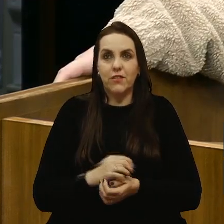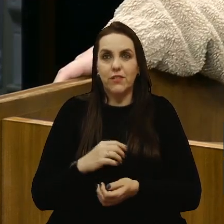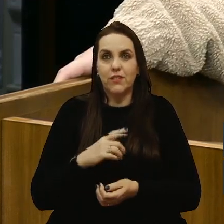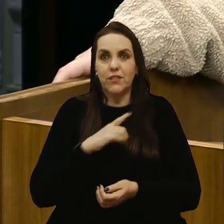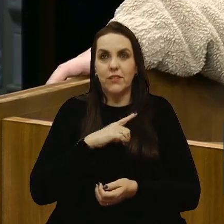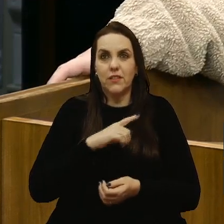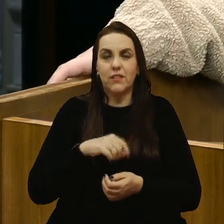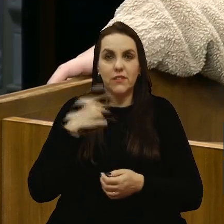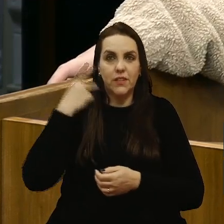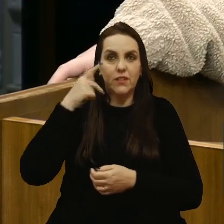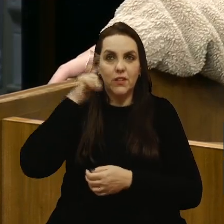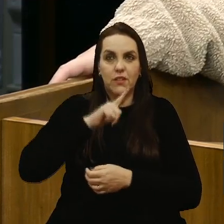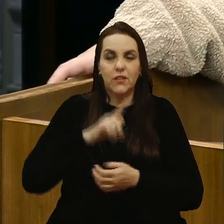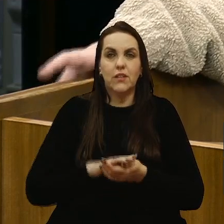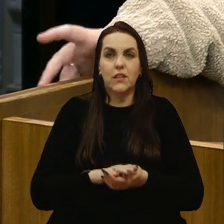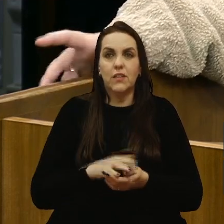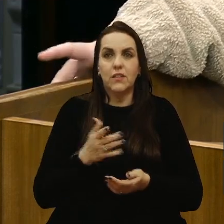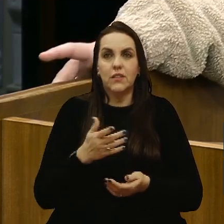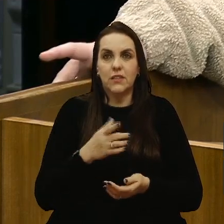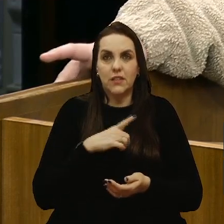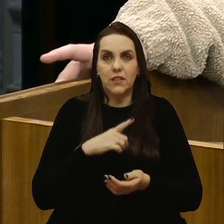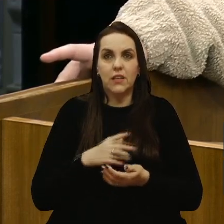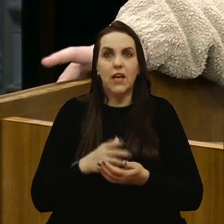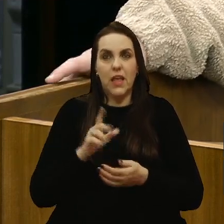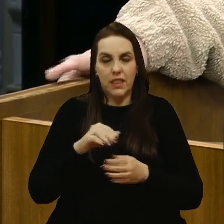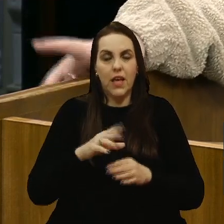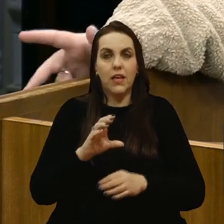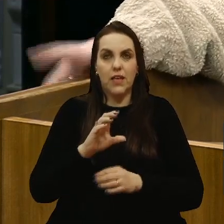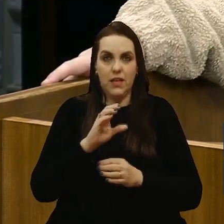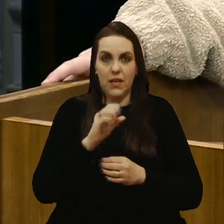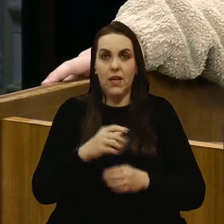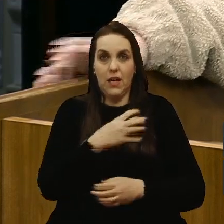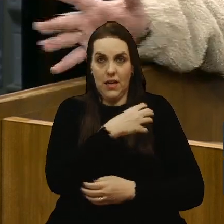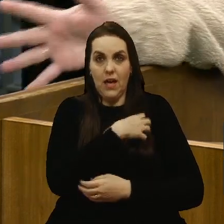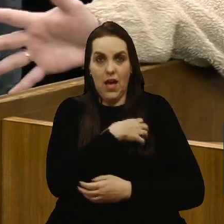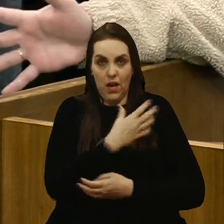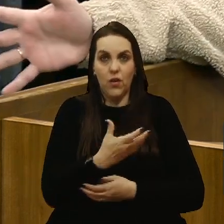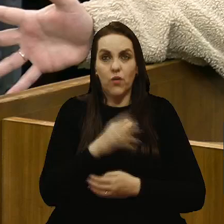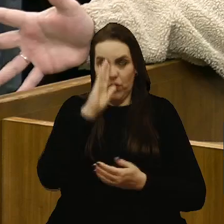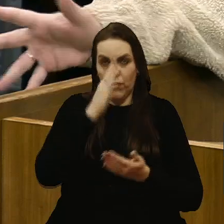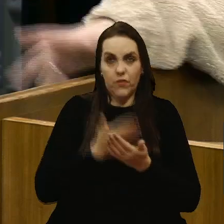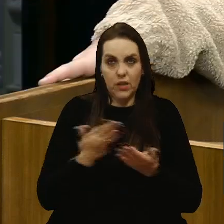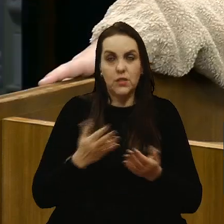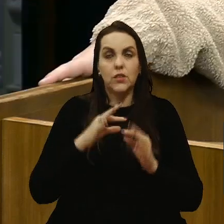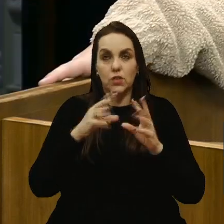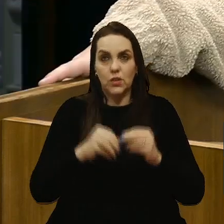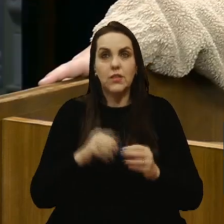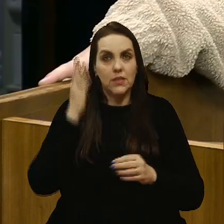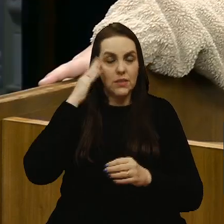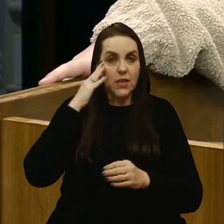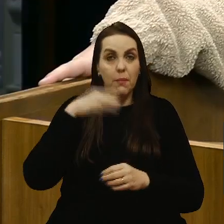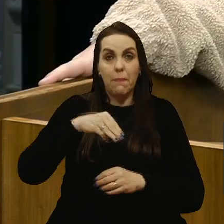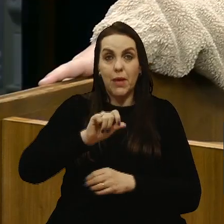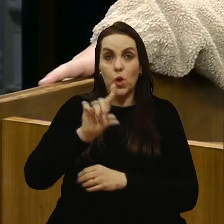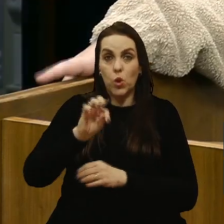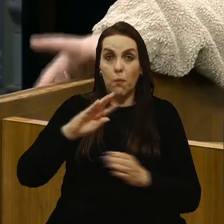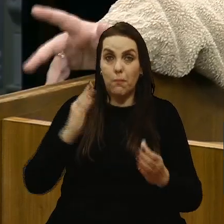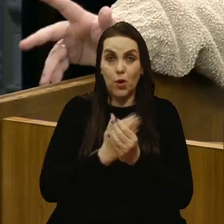vereador Lucas pediu se alguém que tem cargo em confiança processou a Codeca. Todo mundo sabe que o Milton processou a